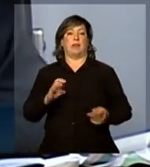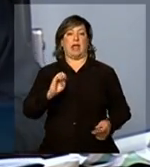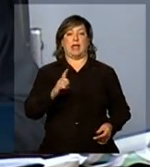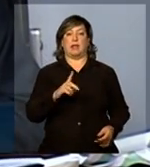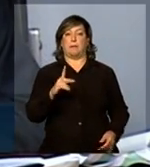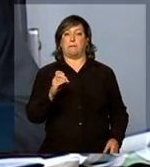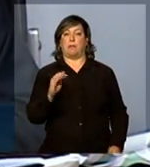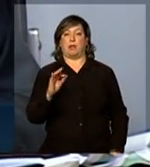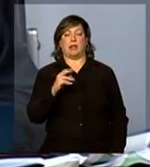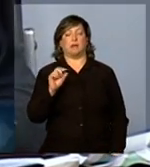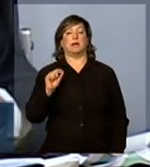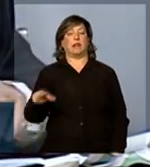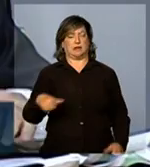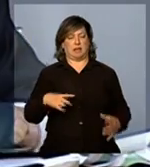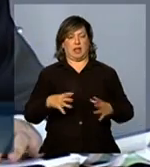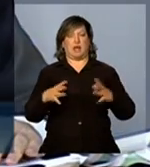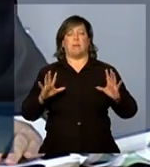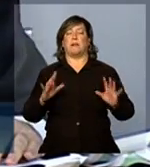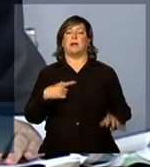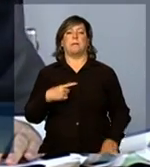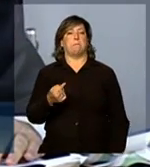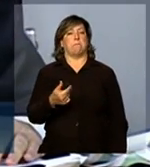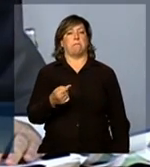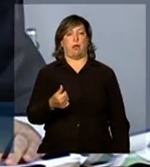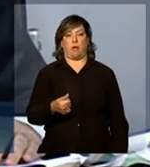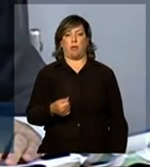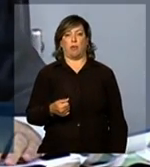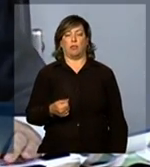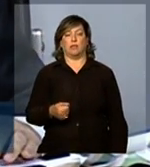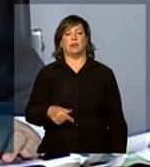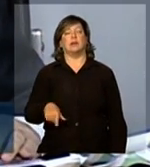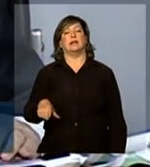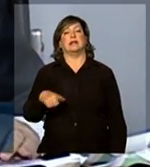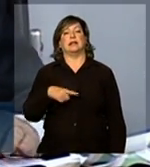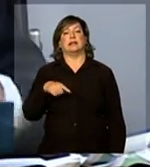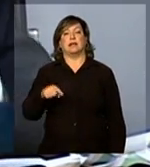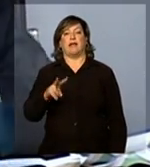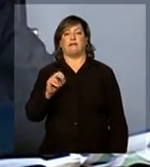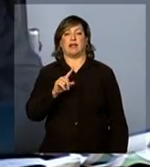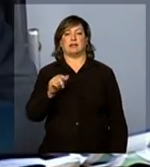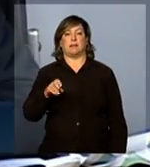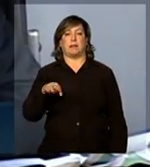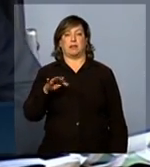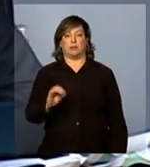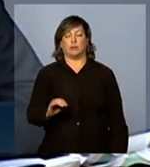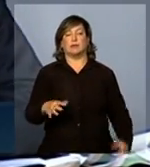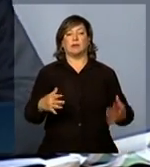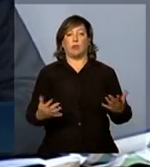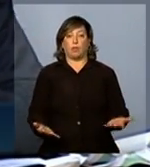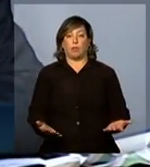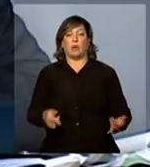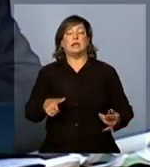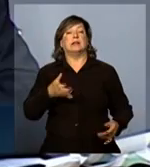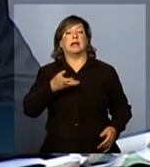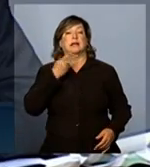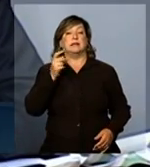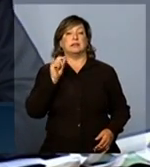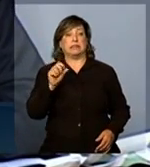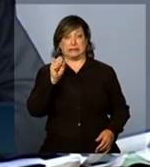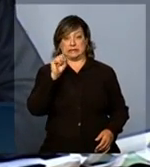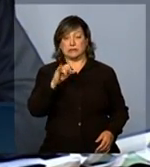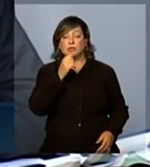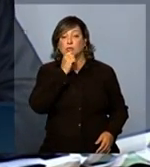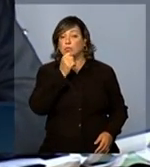exportações cresceram, mas cresceram muito pouco. Então, houve esse vazamento. Isso significa que, se não